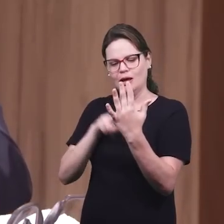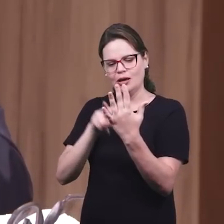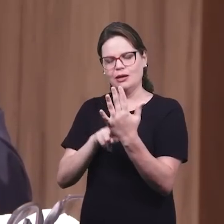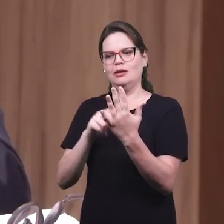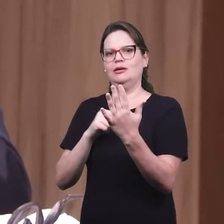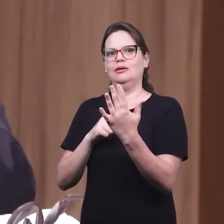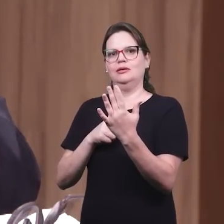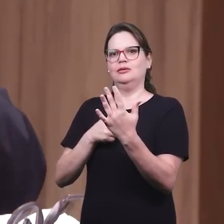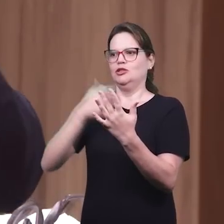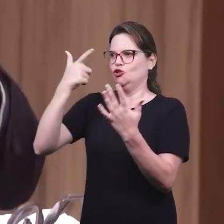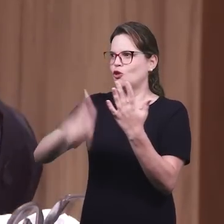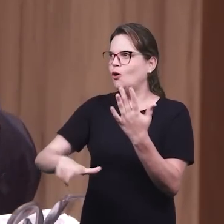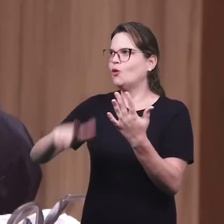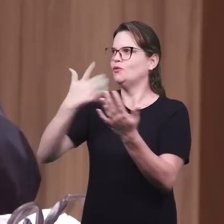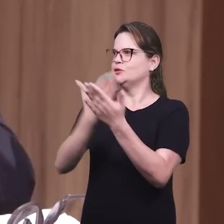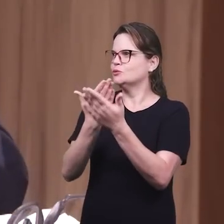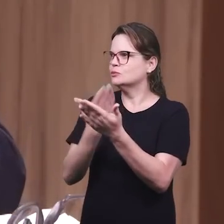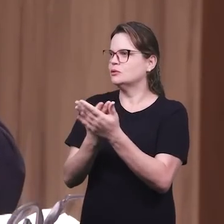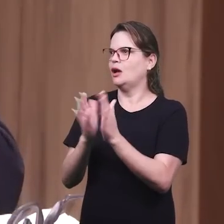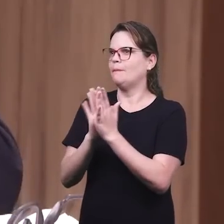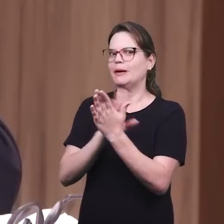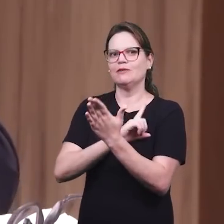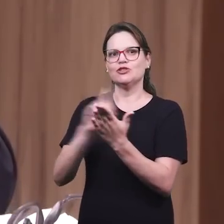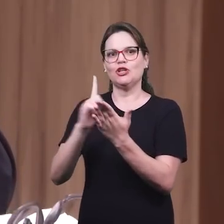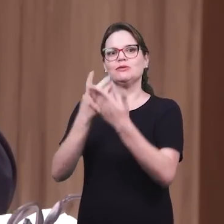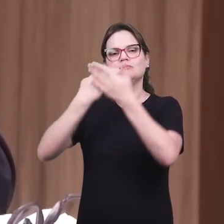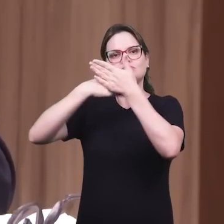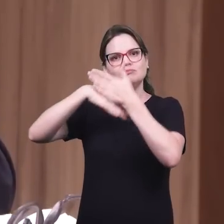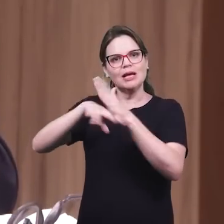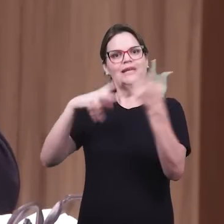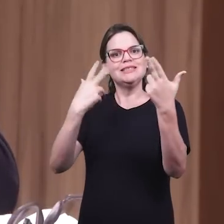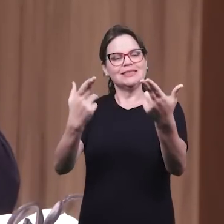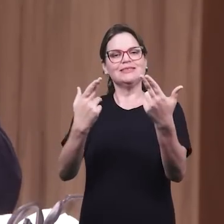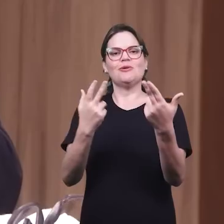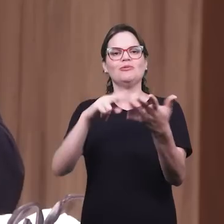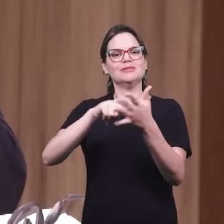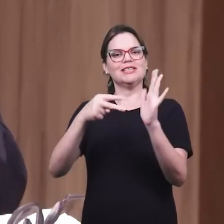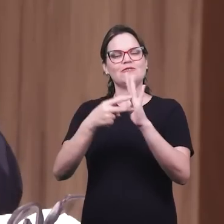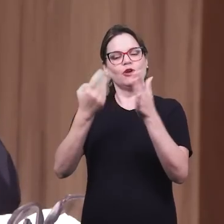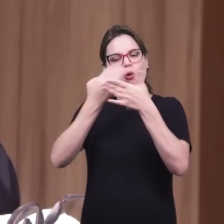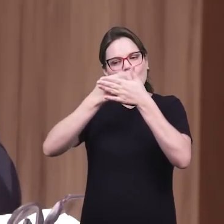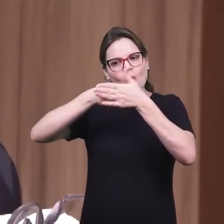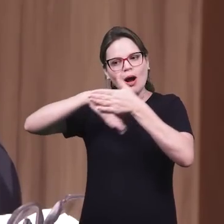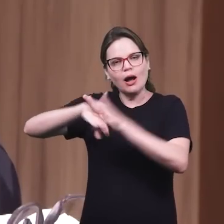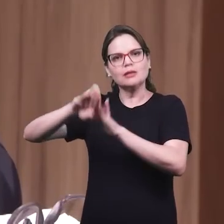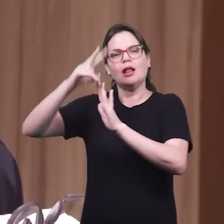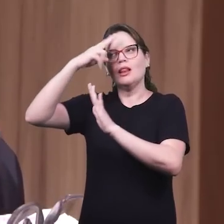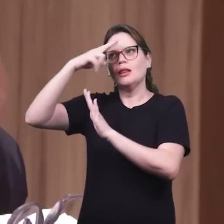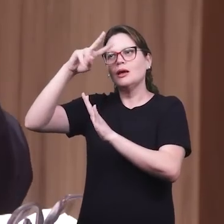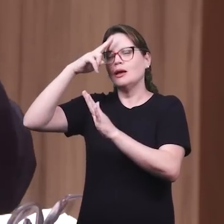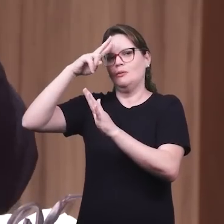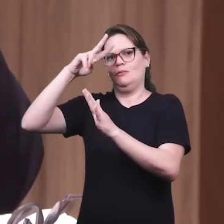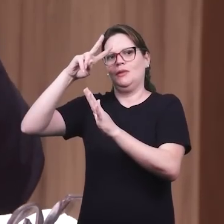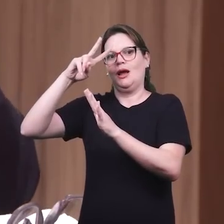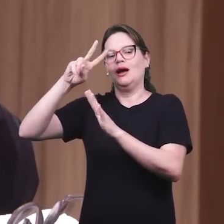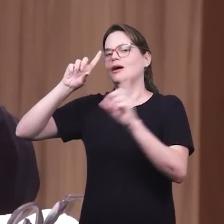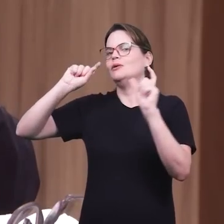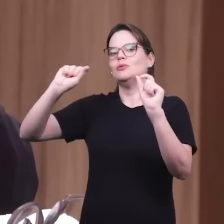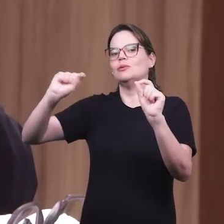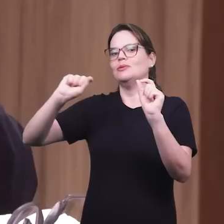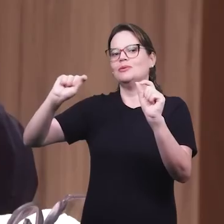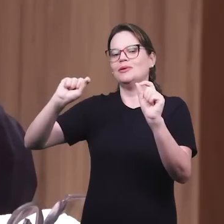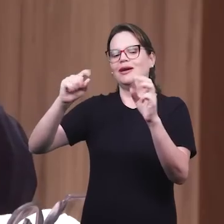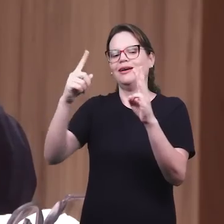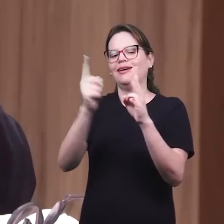a repetição, é estudar a palavra, é estar na presença do Senhor. E fazer